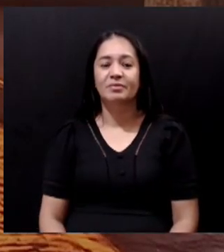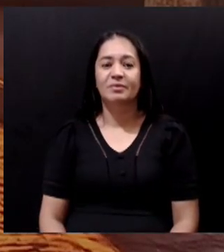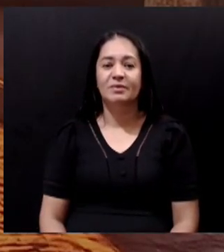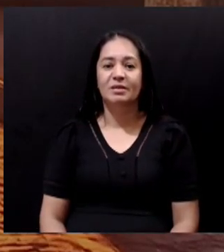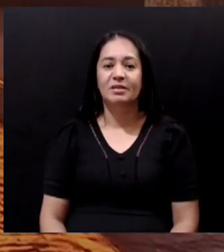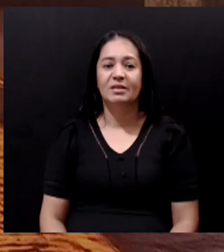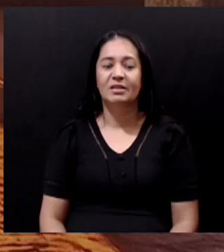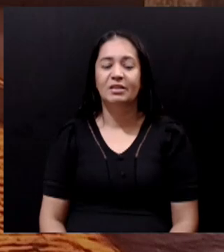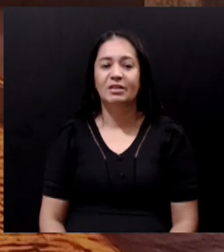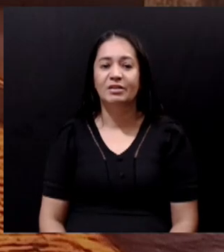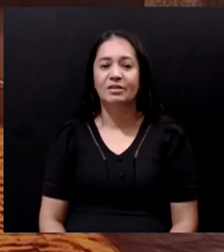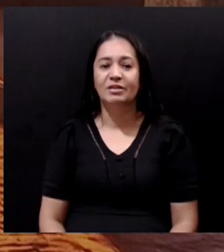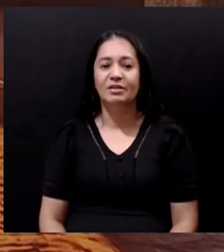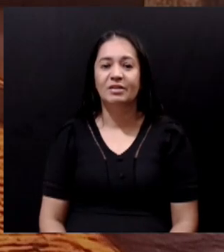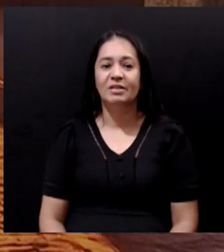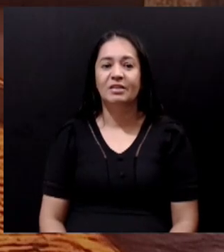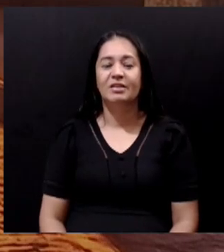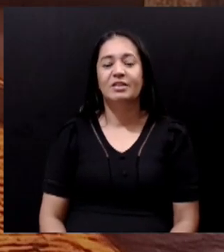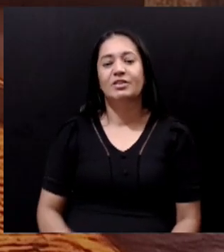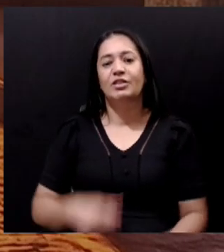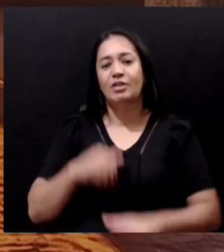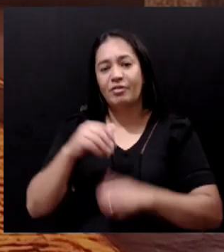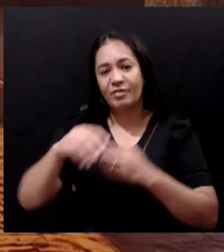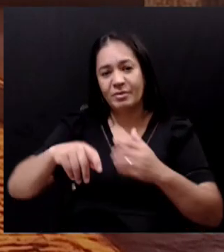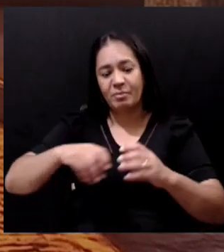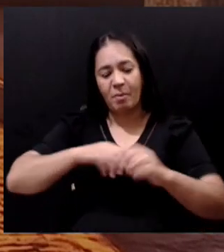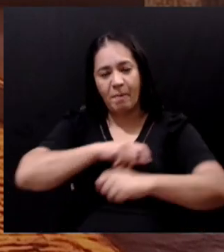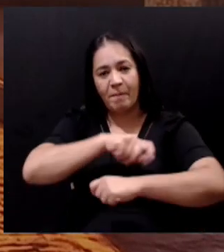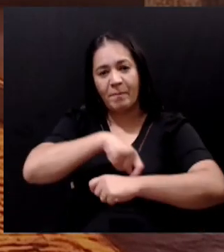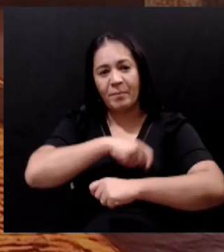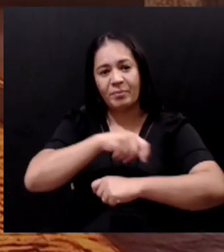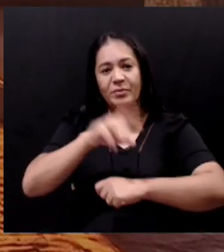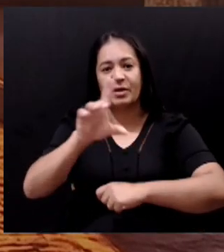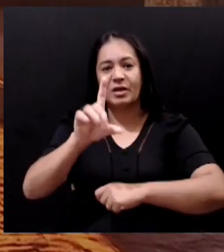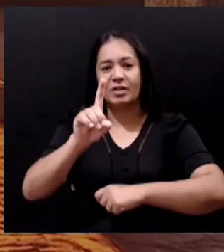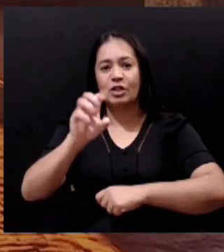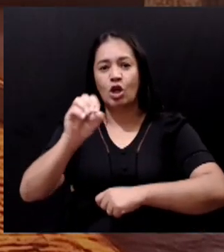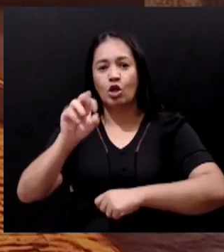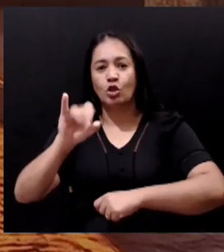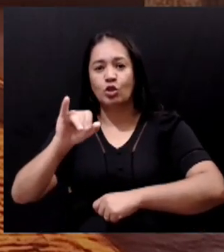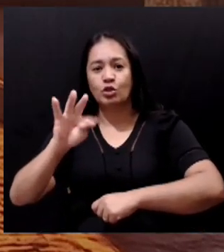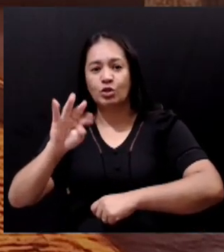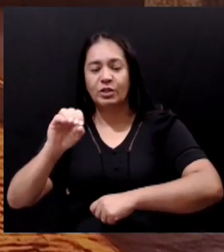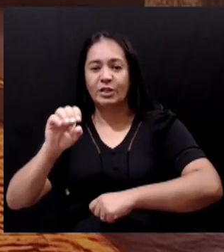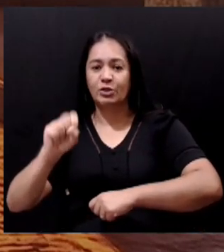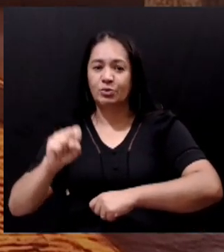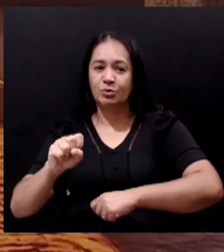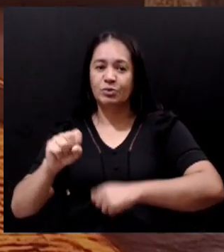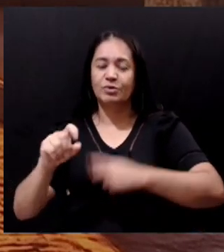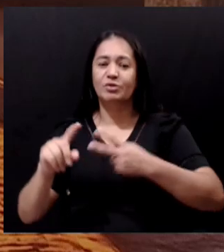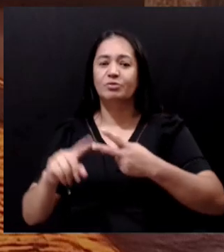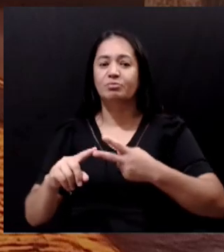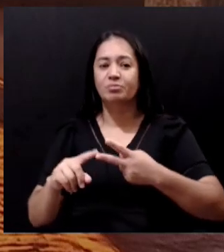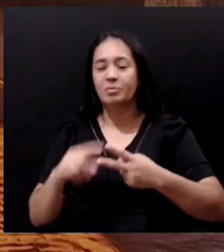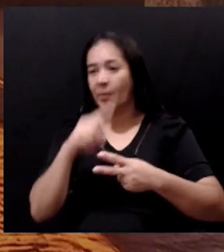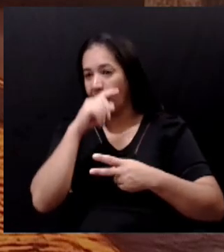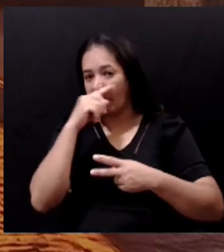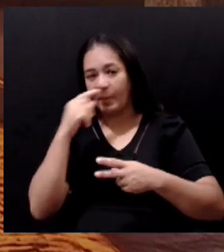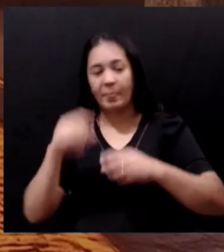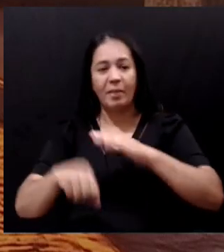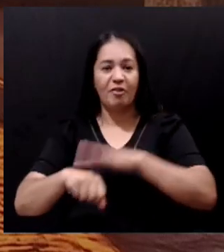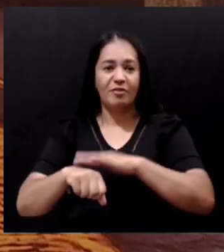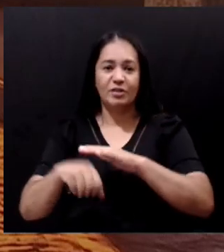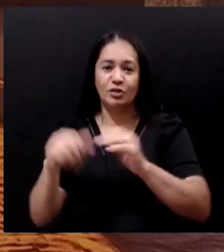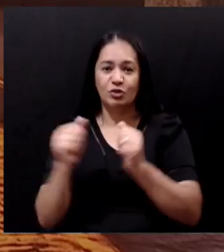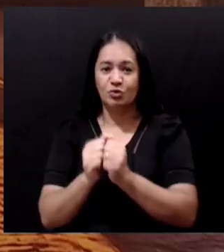molho. E o Doritos do Mar, que era um patrocinador, né? Que a gente tinha que fazer alguma coisa com Doritos.